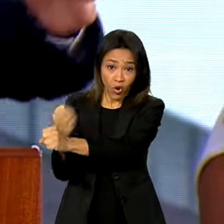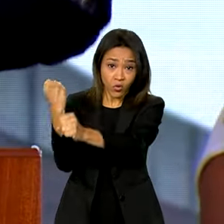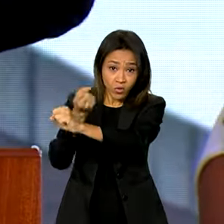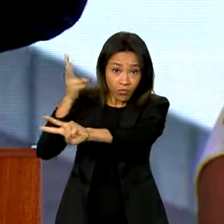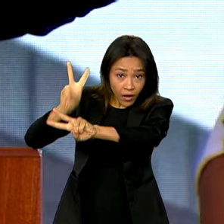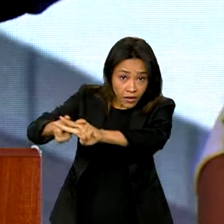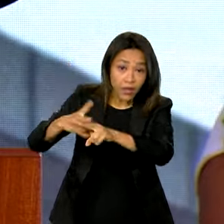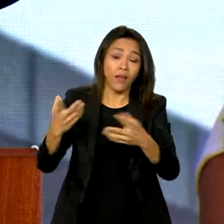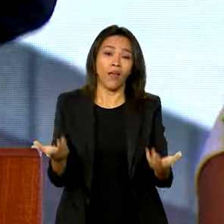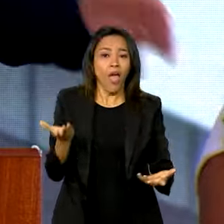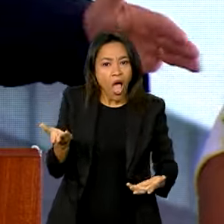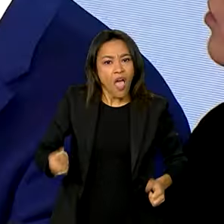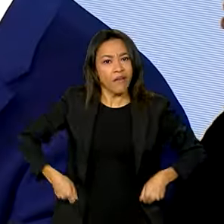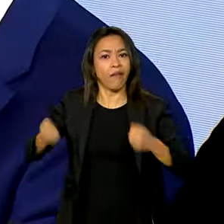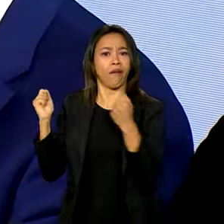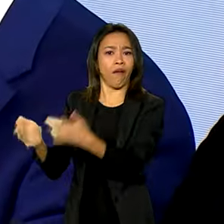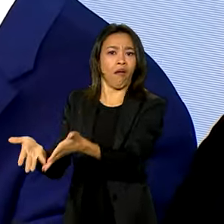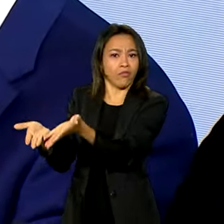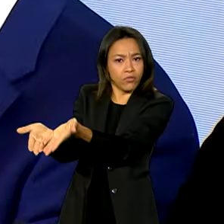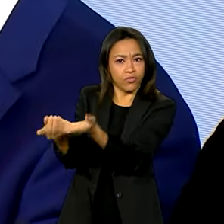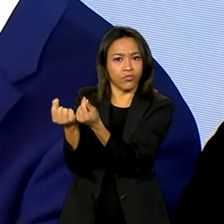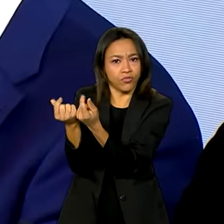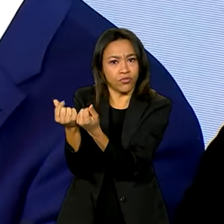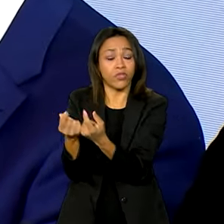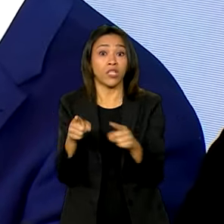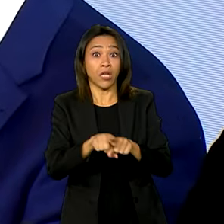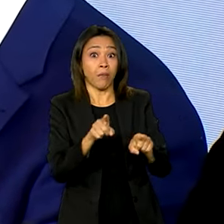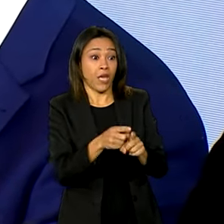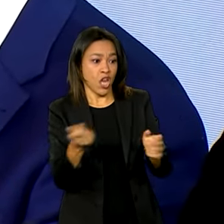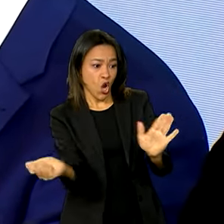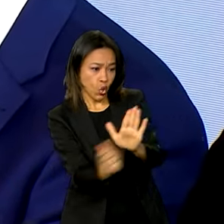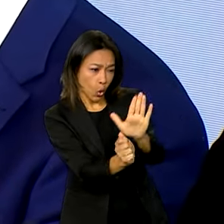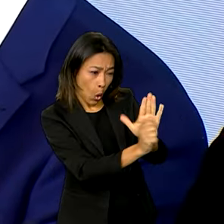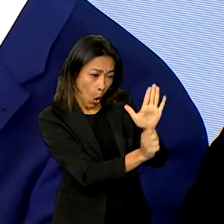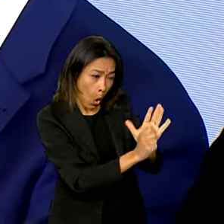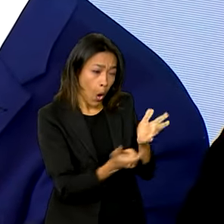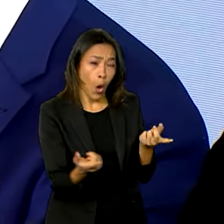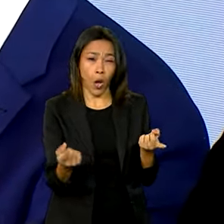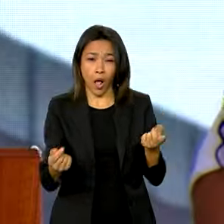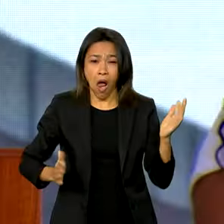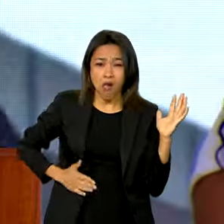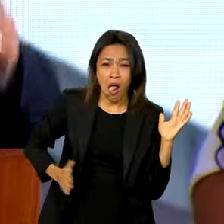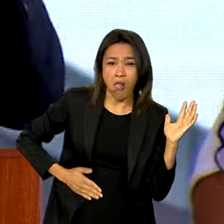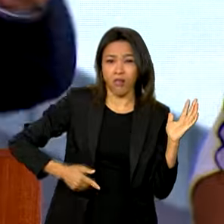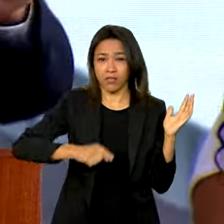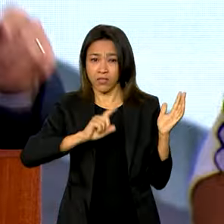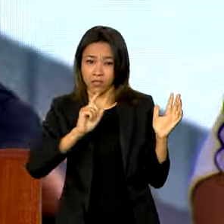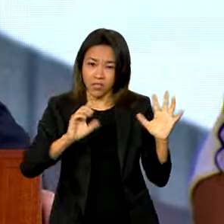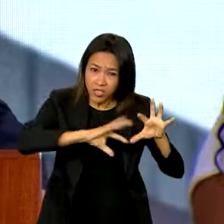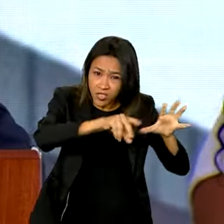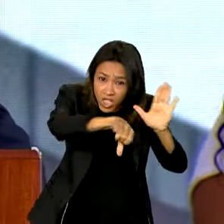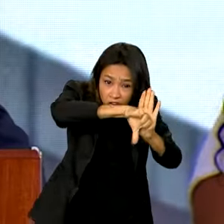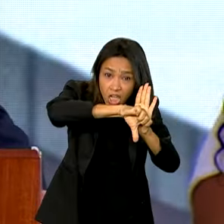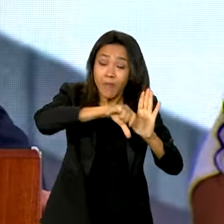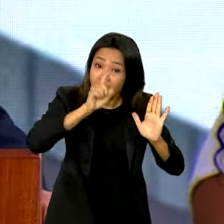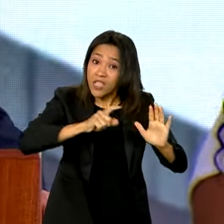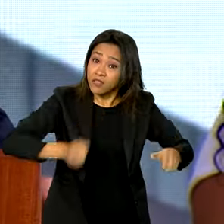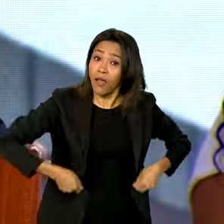gasto é você ter que gastar a fortuna para combater a droga, o contrabando, o crime organizado. Isso é